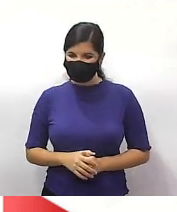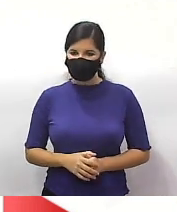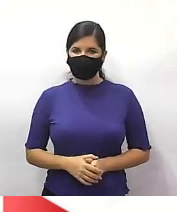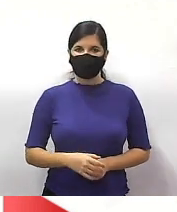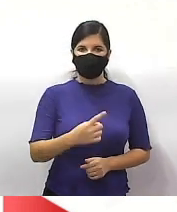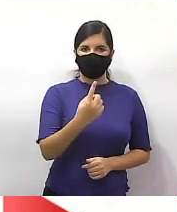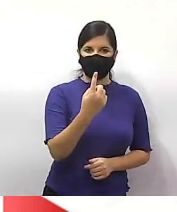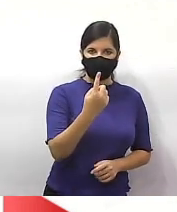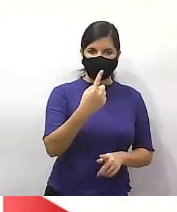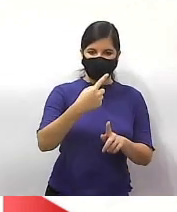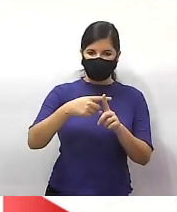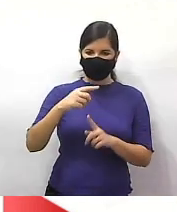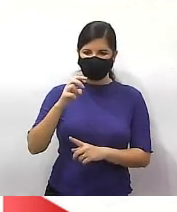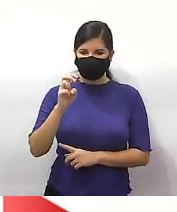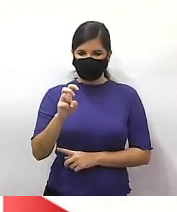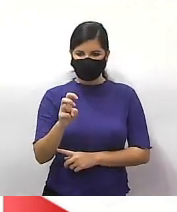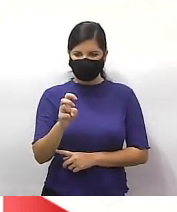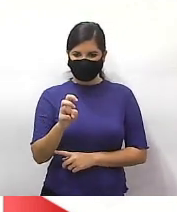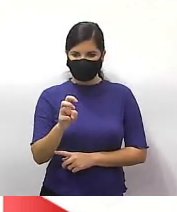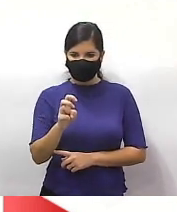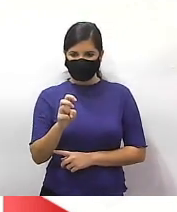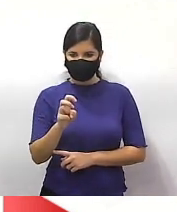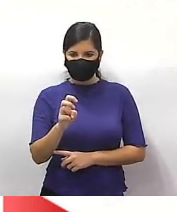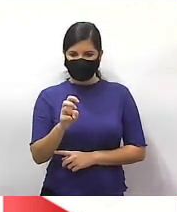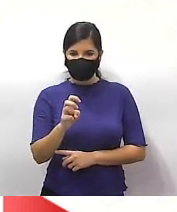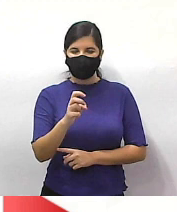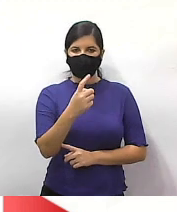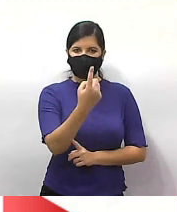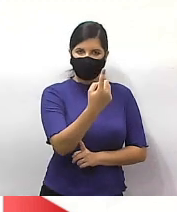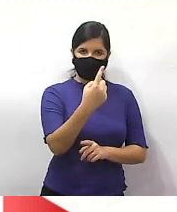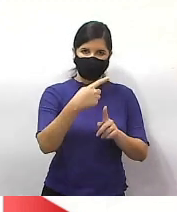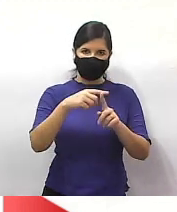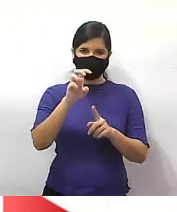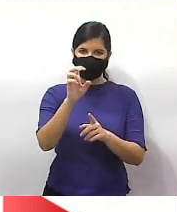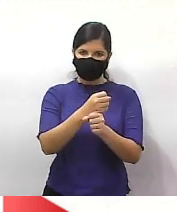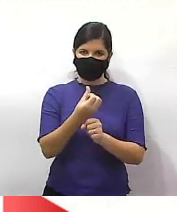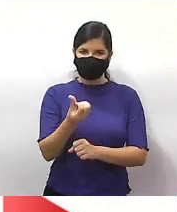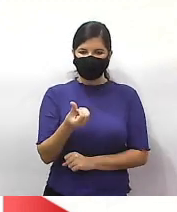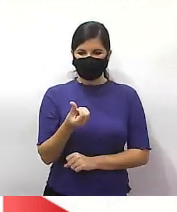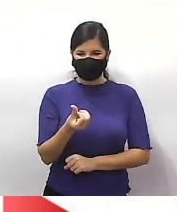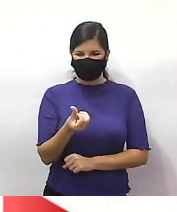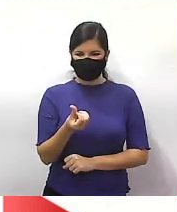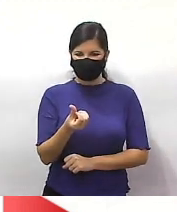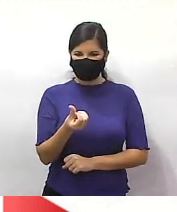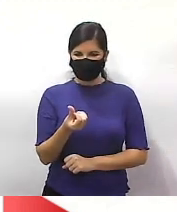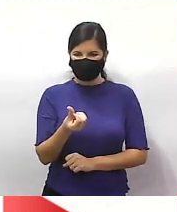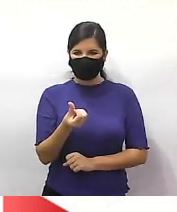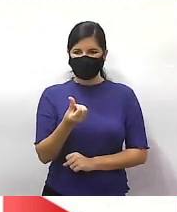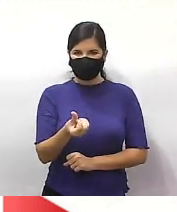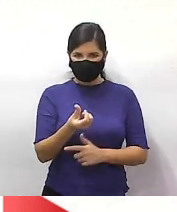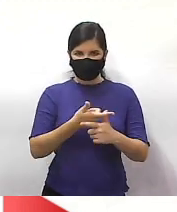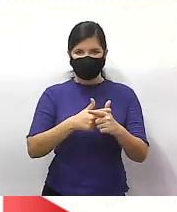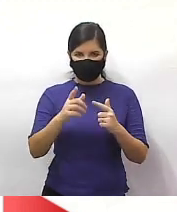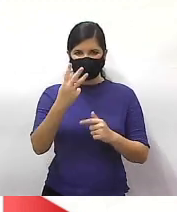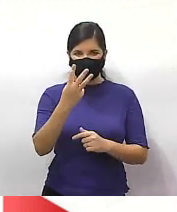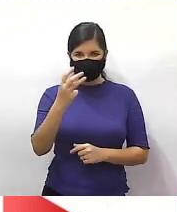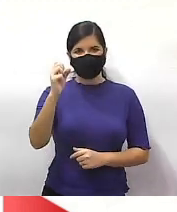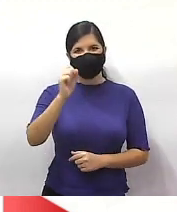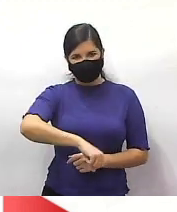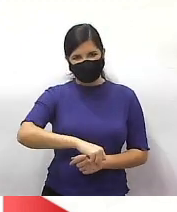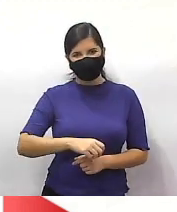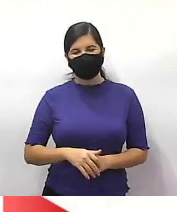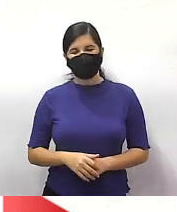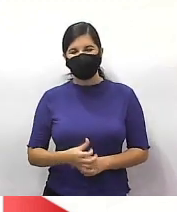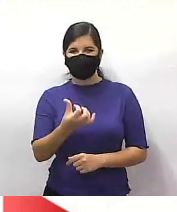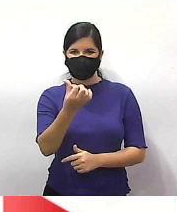1 mais 5. Somando 1 mais 5, eu vou ter 6. 6 é divisível por 3? Sim. Se eu dividir 6